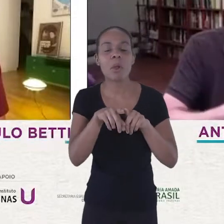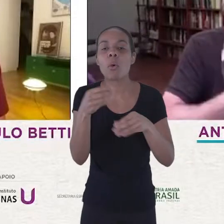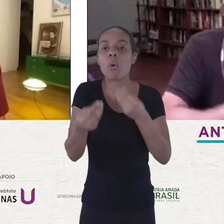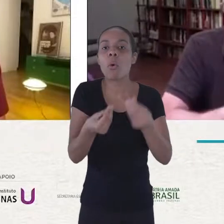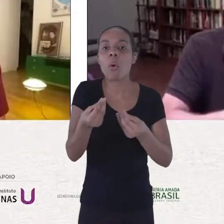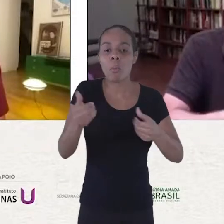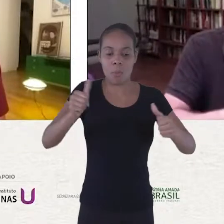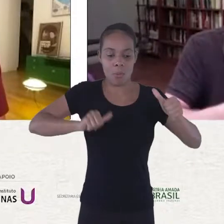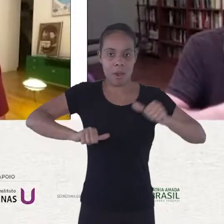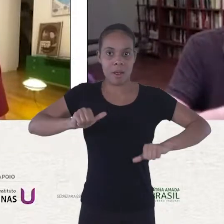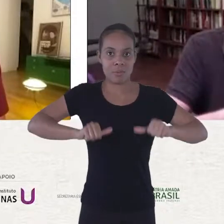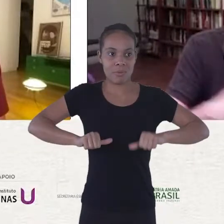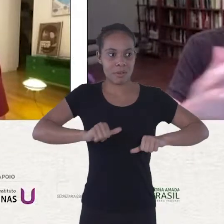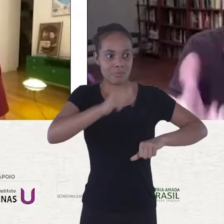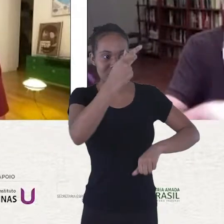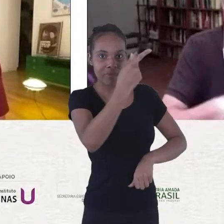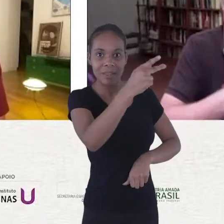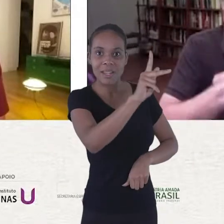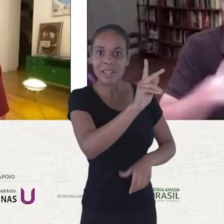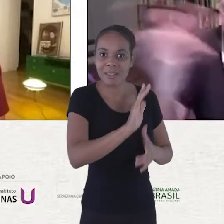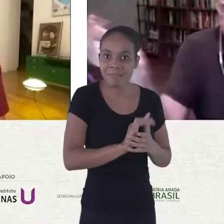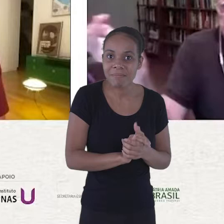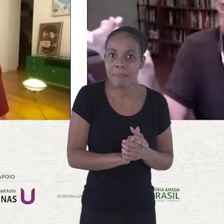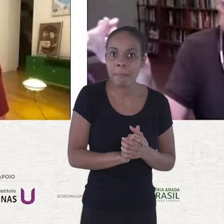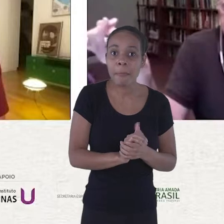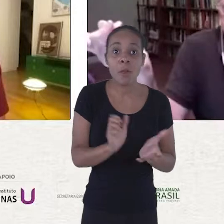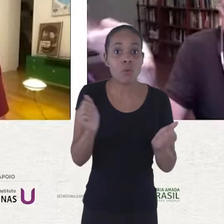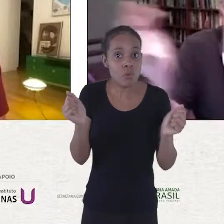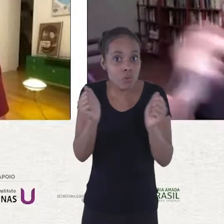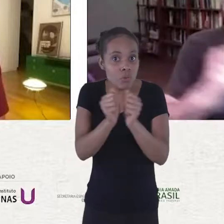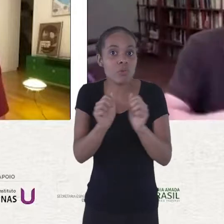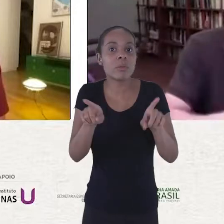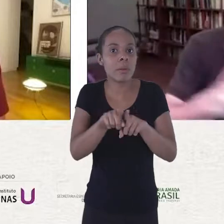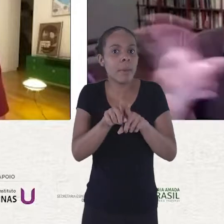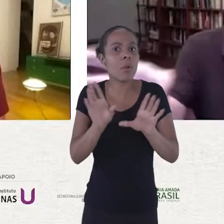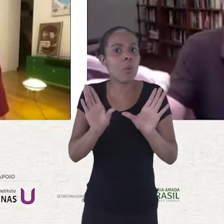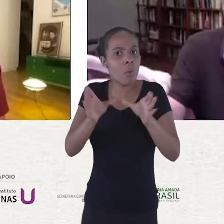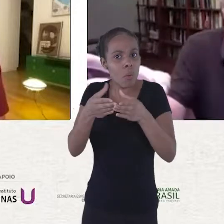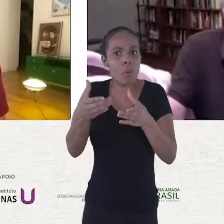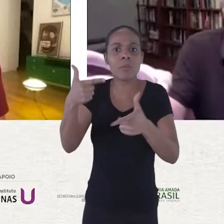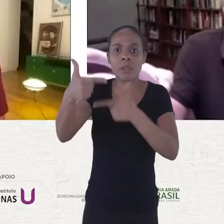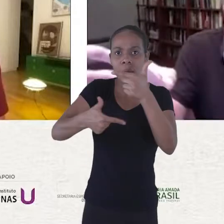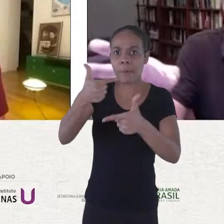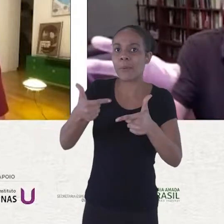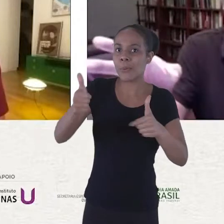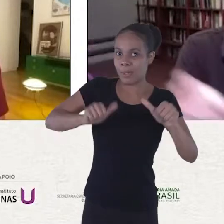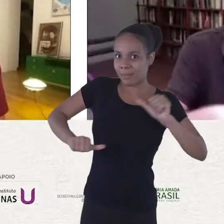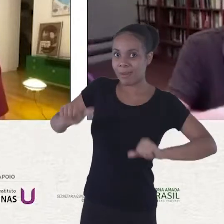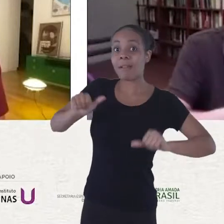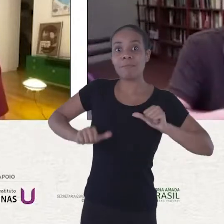do Sindicato dos Artistas, Stepan como em tudo que ele se meteu, né? Até em roubadas.